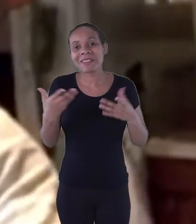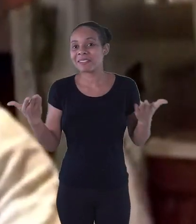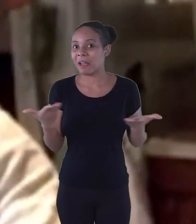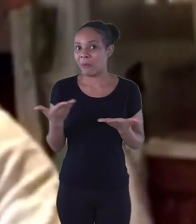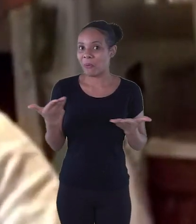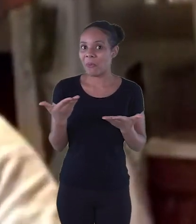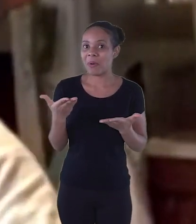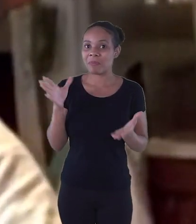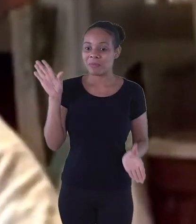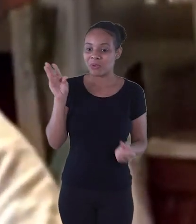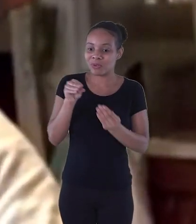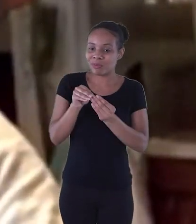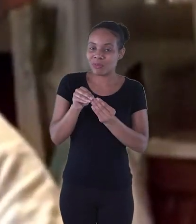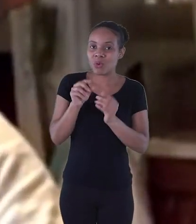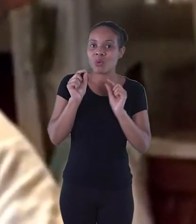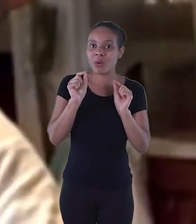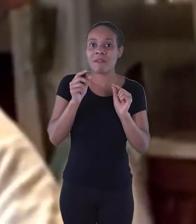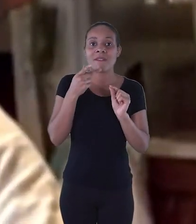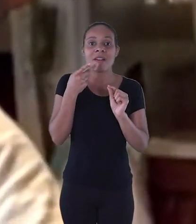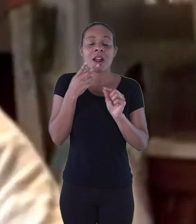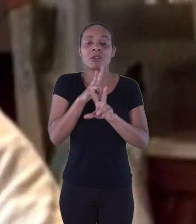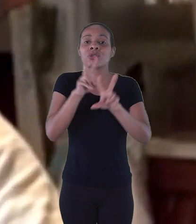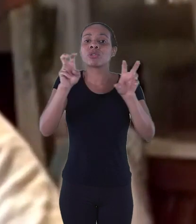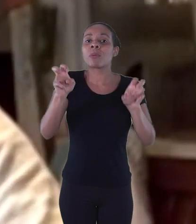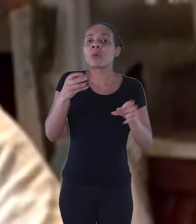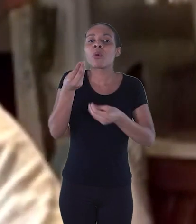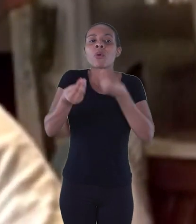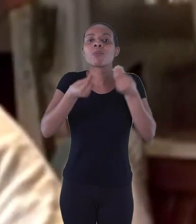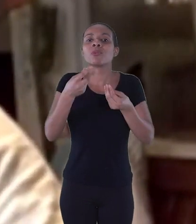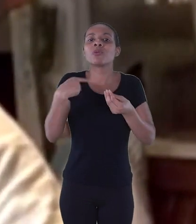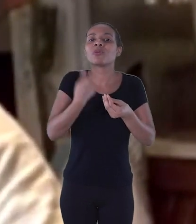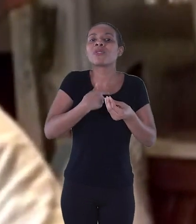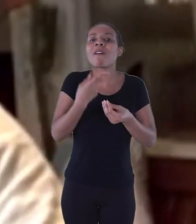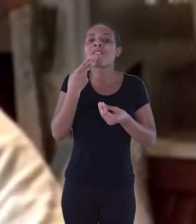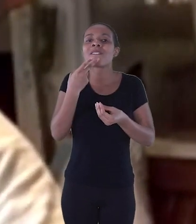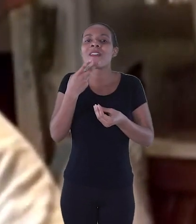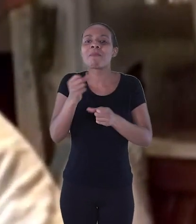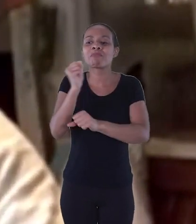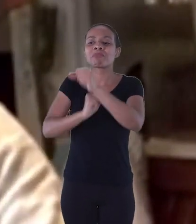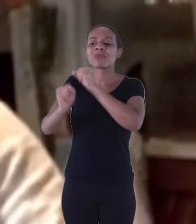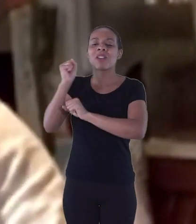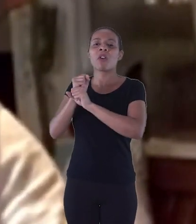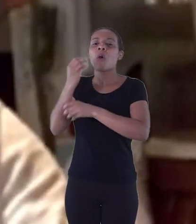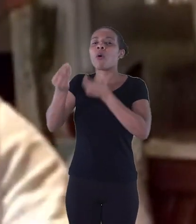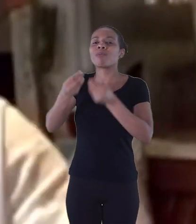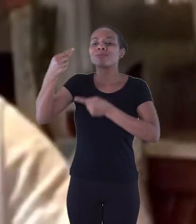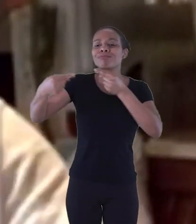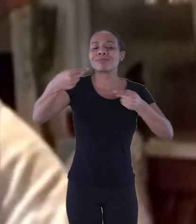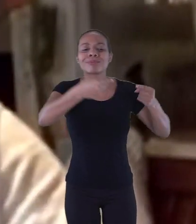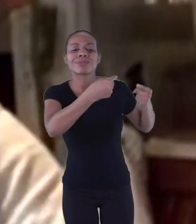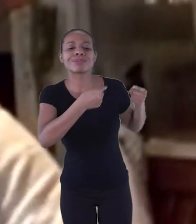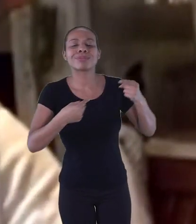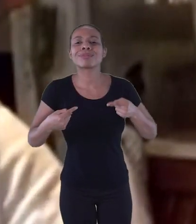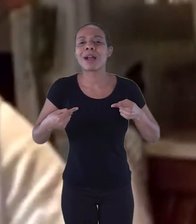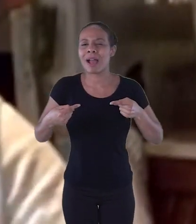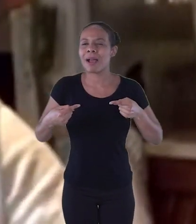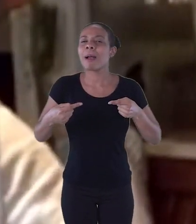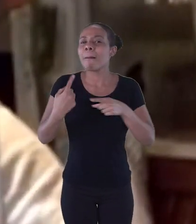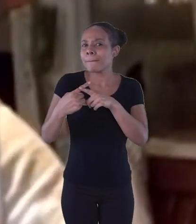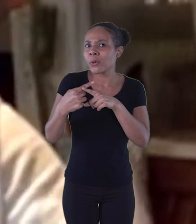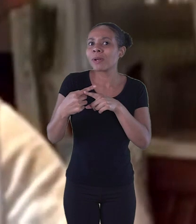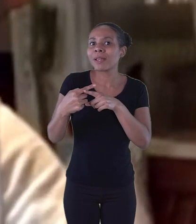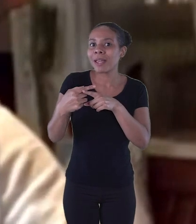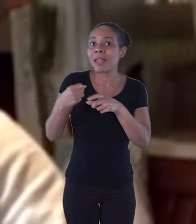que quando a gente fala da importância do ano que vem e de como a gente se insere nessas discussões nas discussões do ano que vem. Eu acho que é um